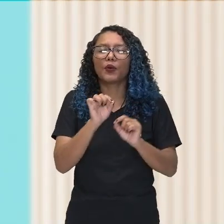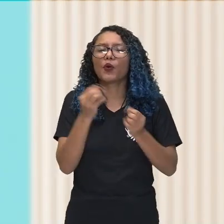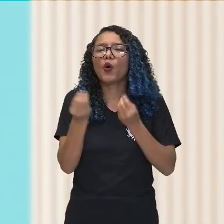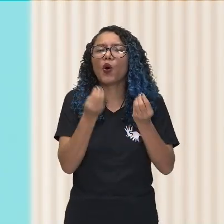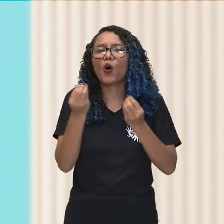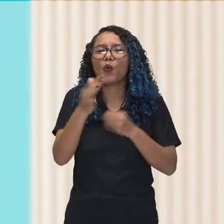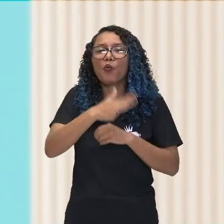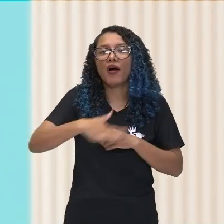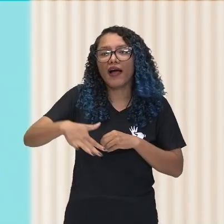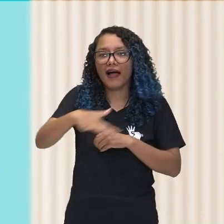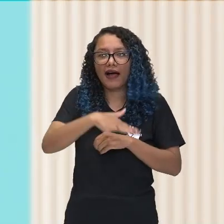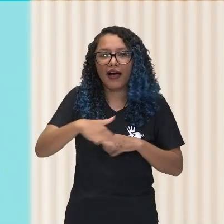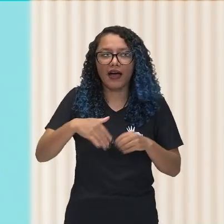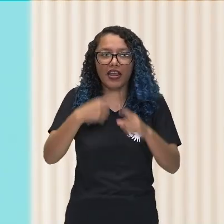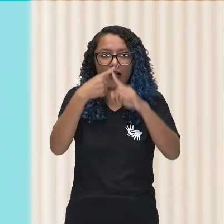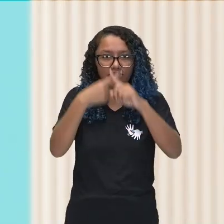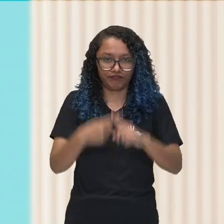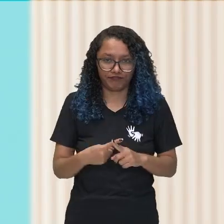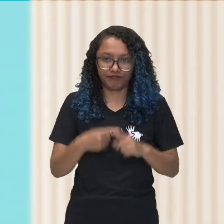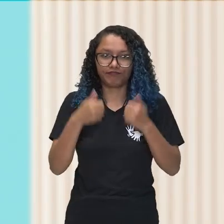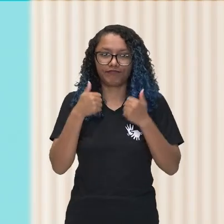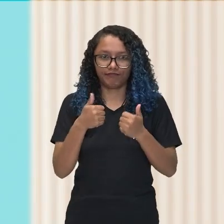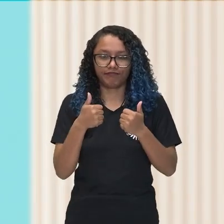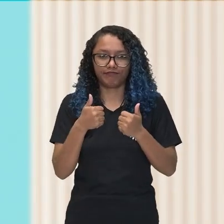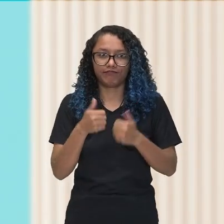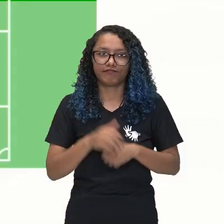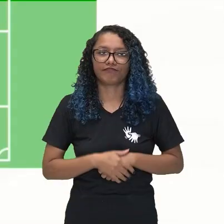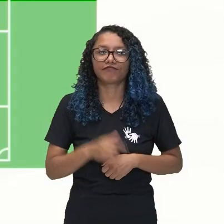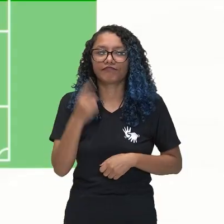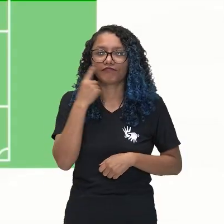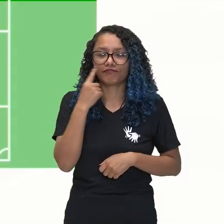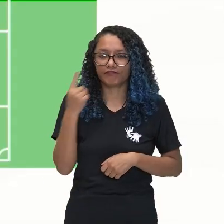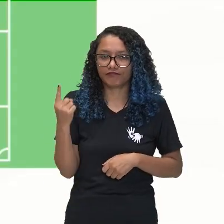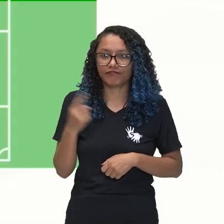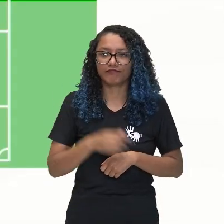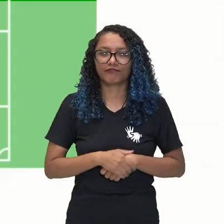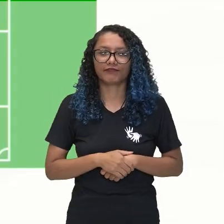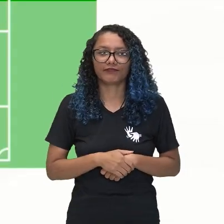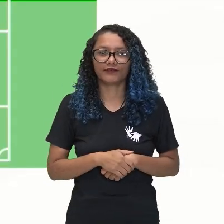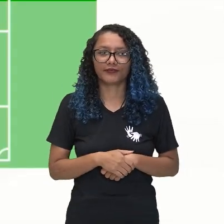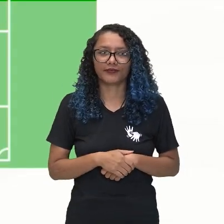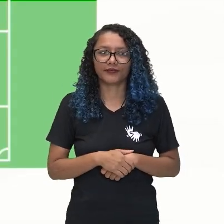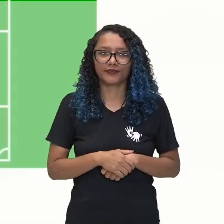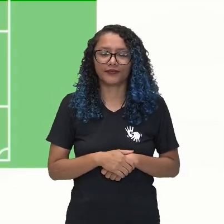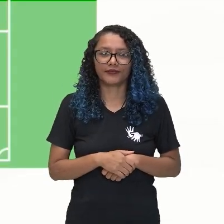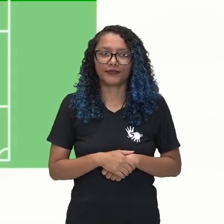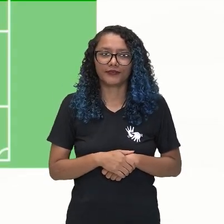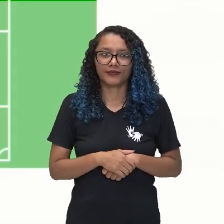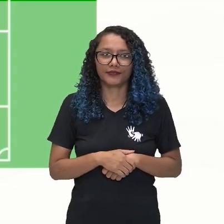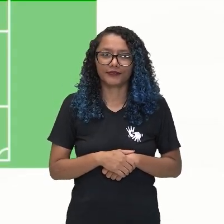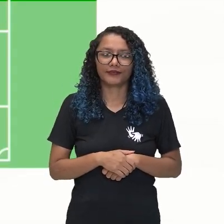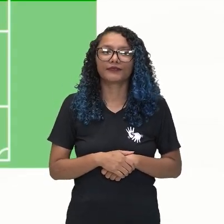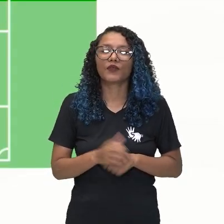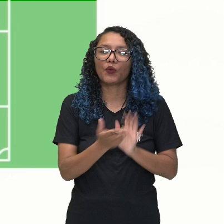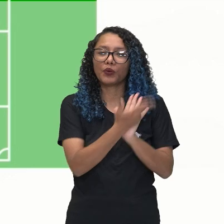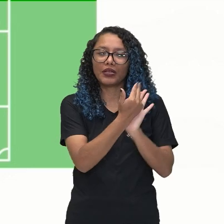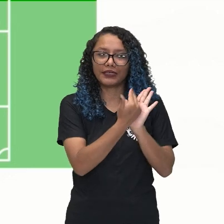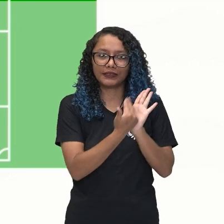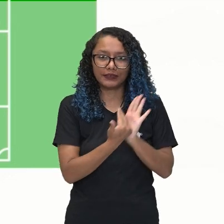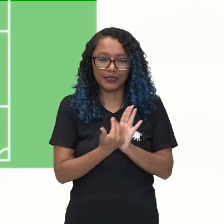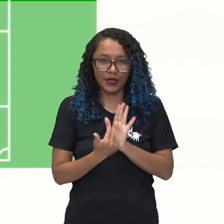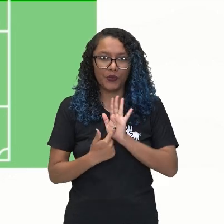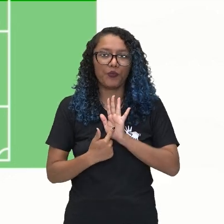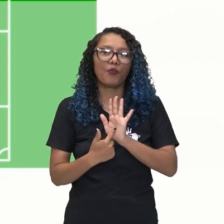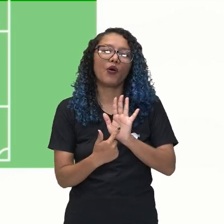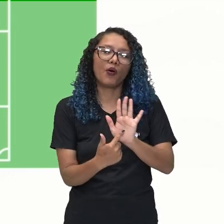campo, a área de jogo do futebol de campo. Observem nessa imagem aqui que eu vou mostrar. Olha aí, um desenho simbolizando